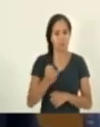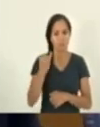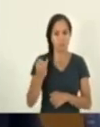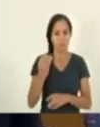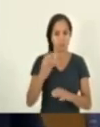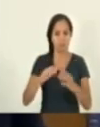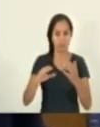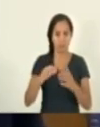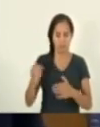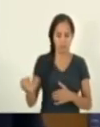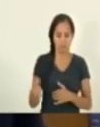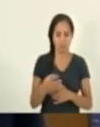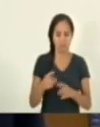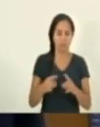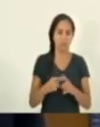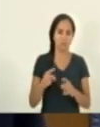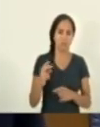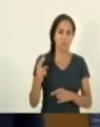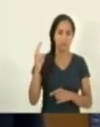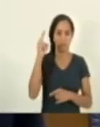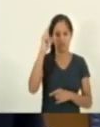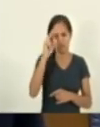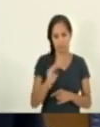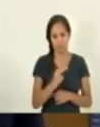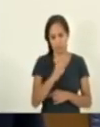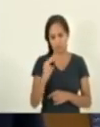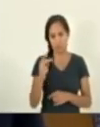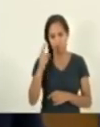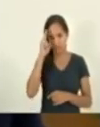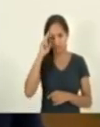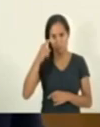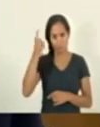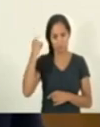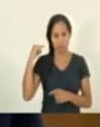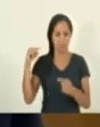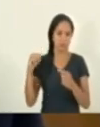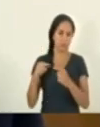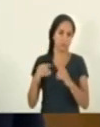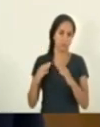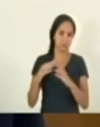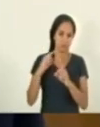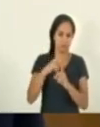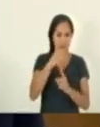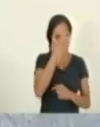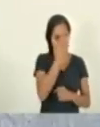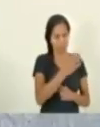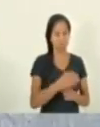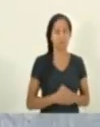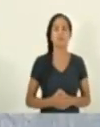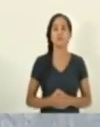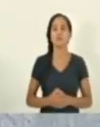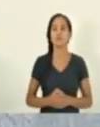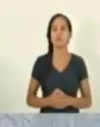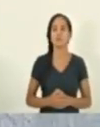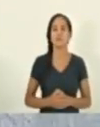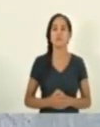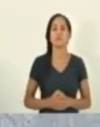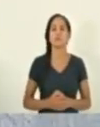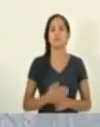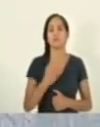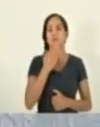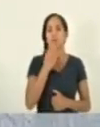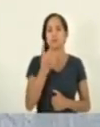e da importância do padre na história mais recente da Igreja. Muito obrigado. Ok, por solicitação do deputado Alexandre Chambinho,